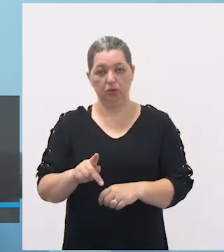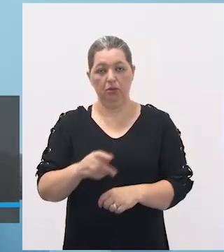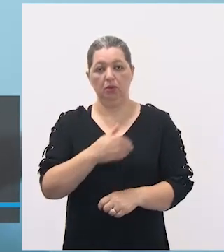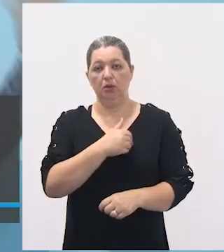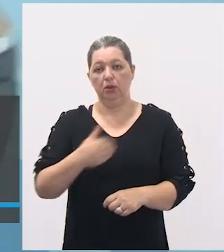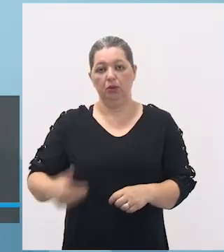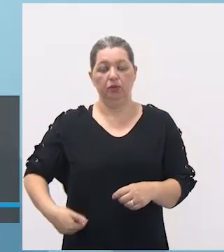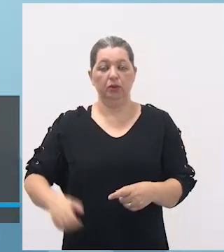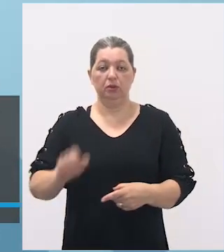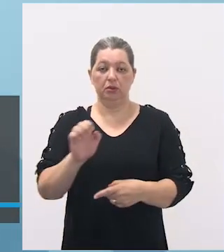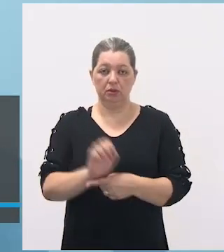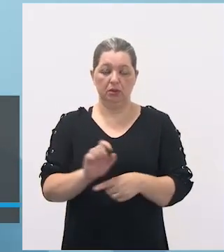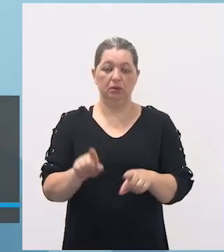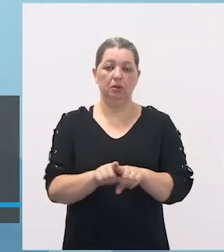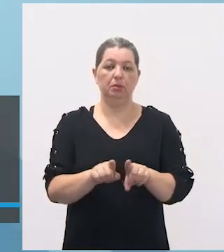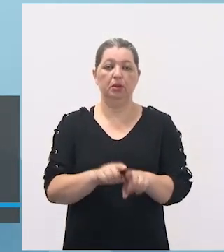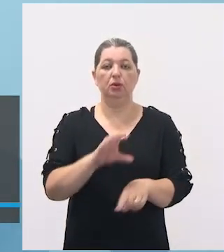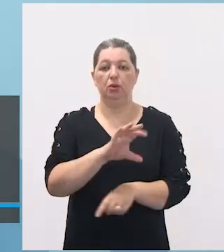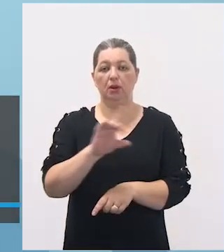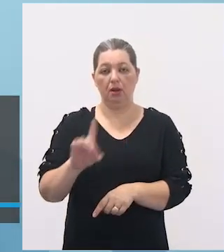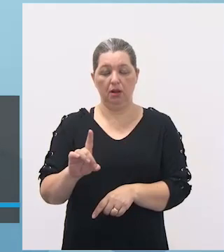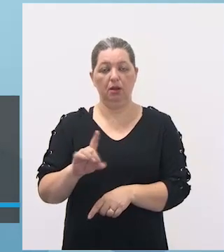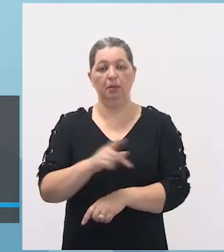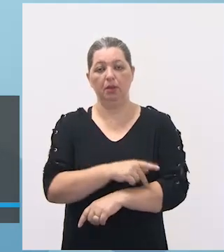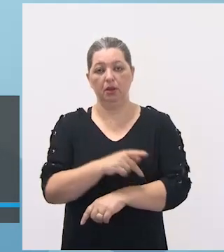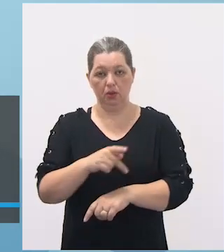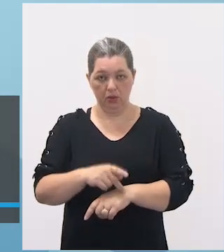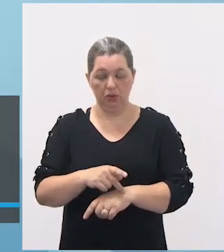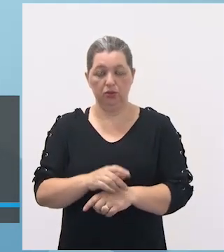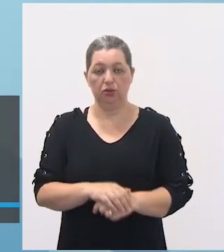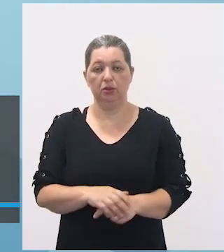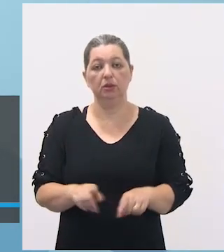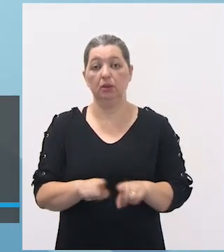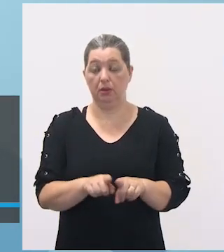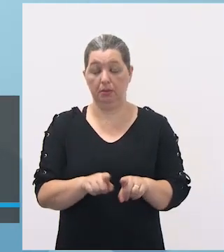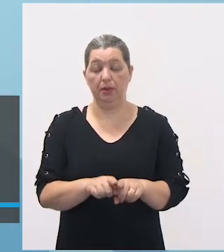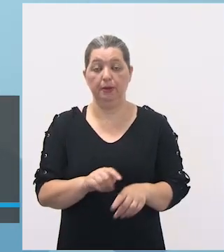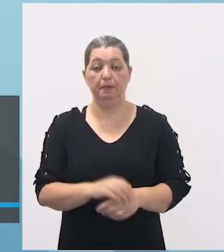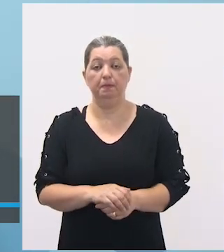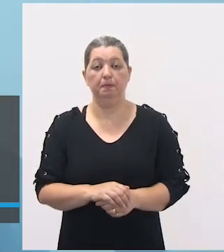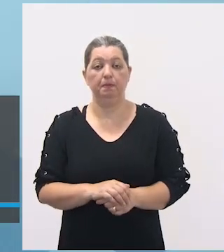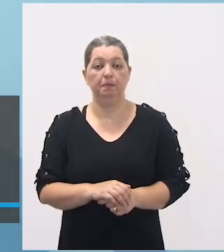Coordenadoria Pedagógica, onde eu trabalho, então vocês vão daqui a pouquinho